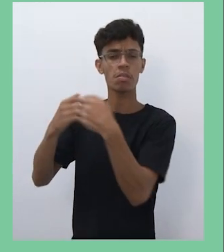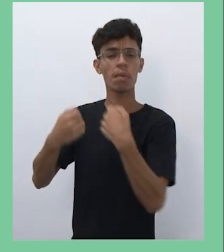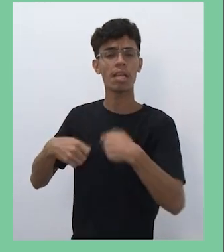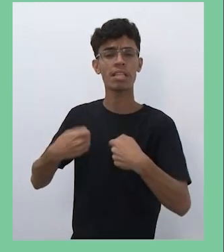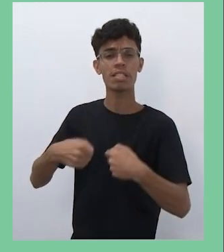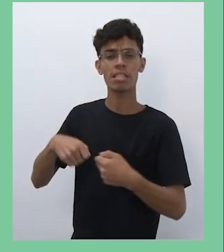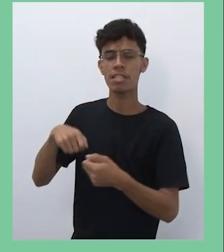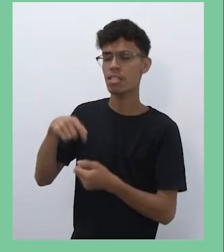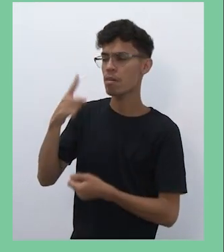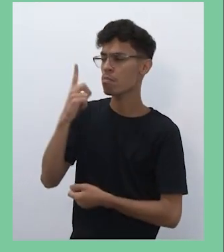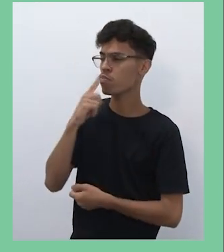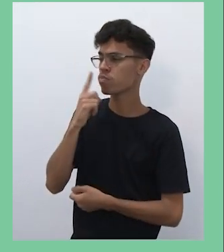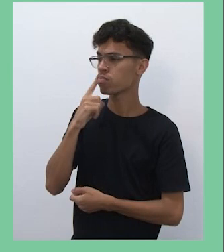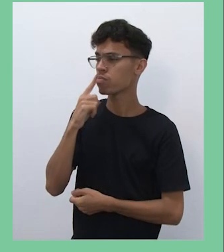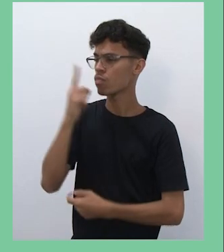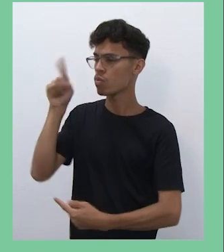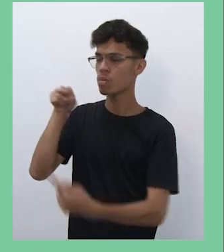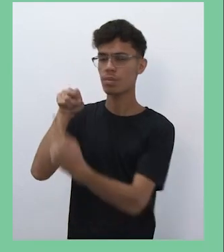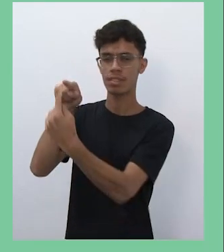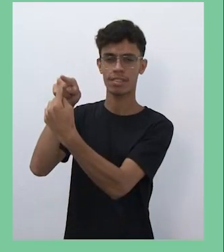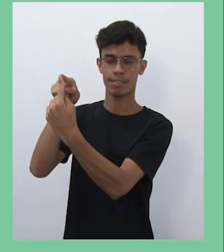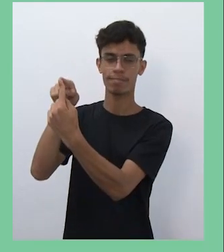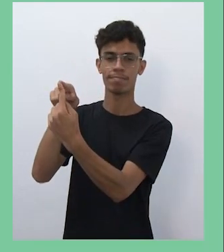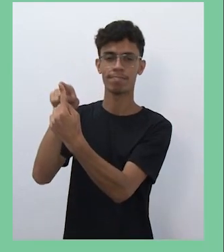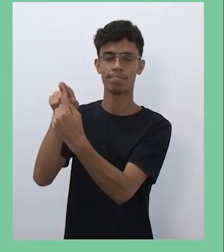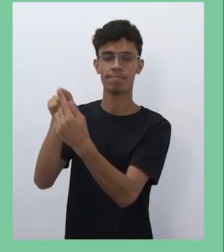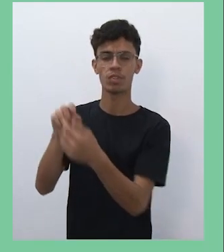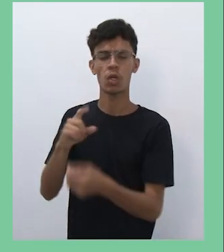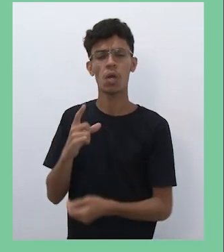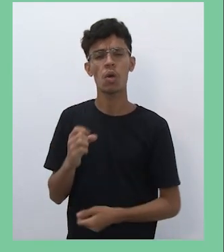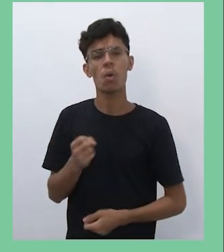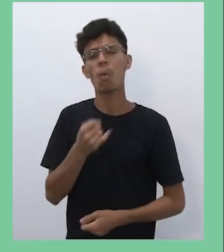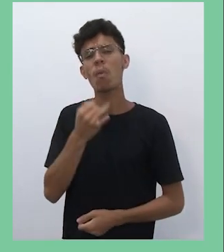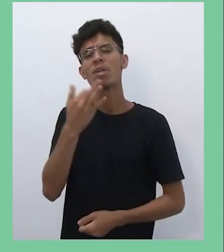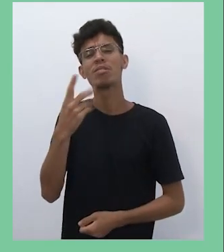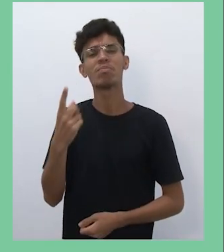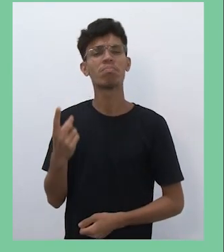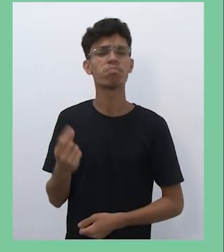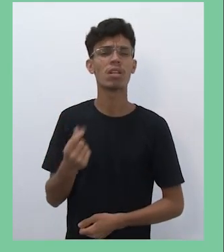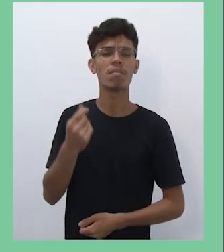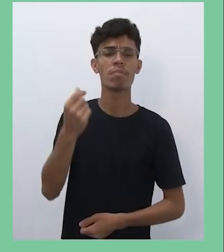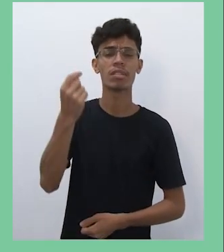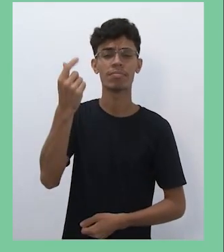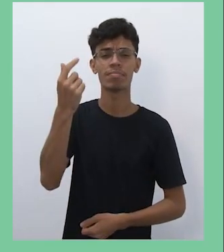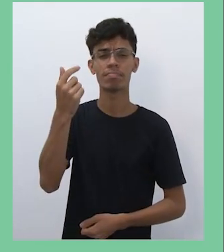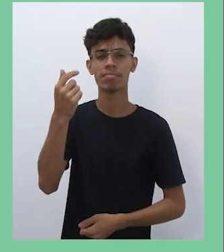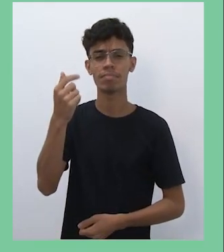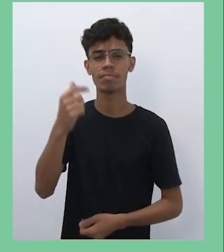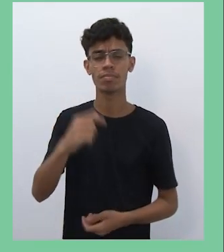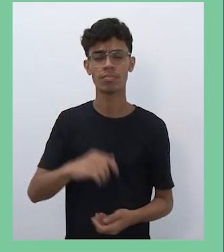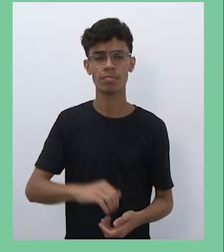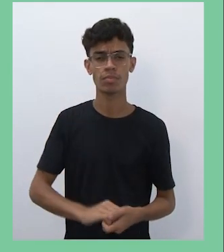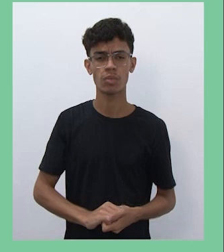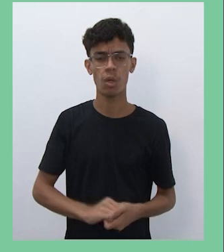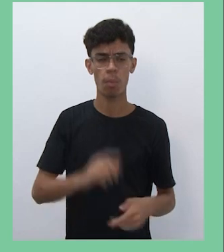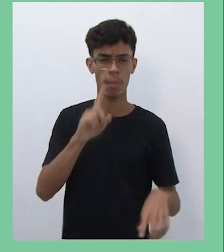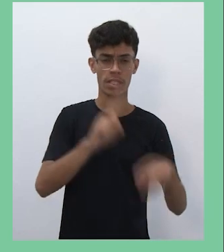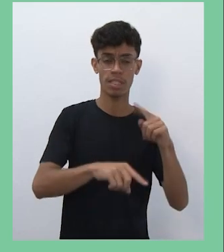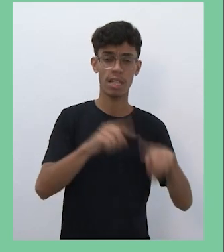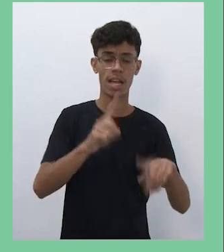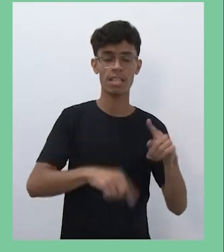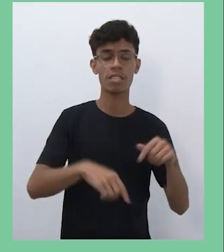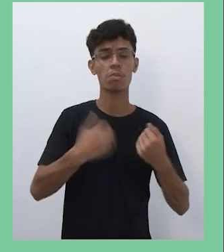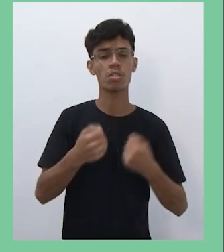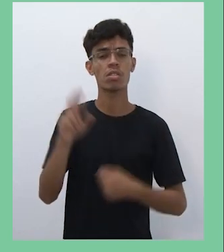aos objetivos específicos. E o orçamento do projeto. Discriminar todos os recursos que serão usados